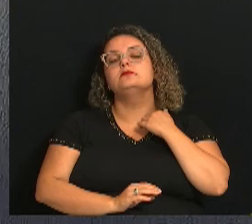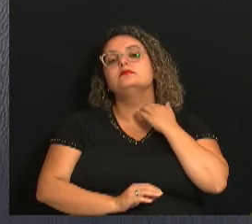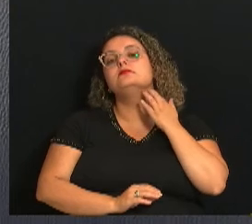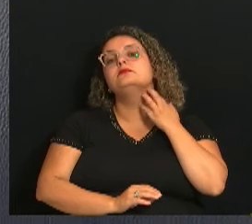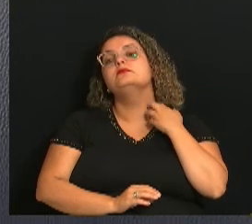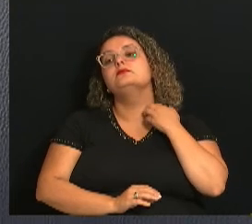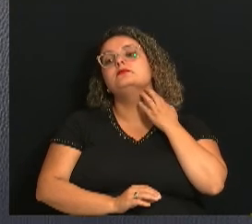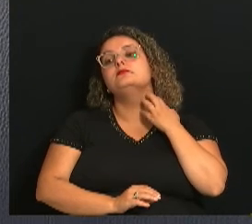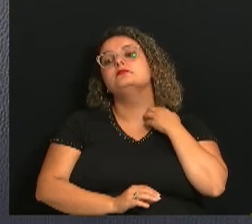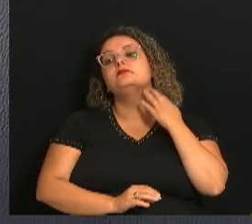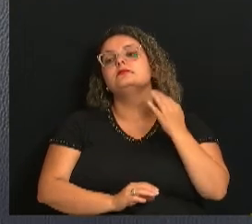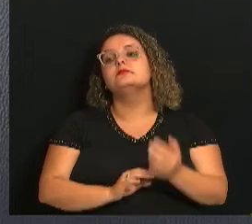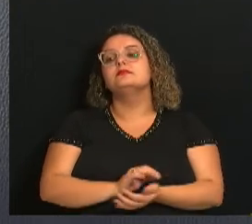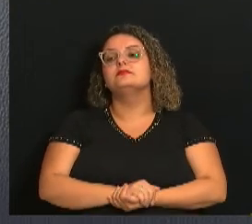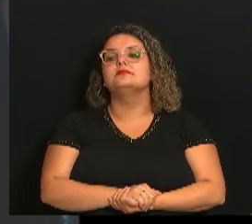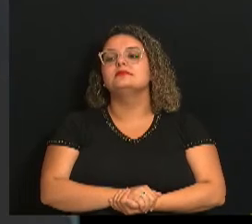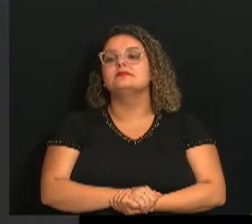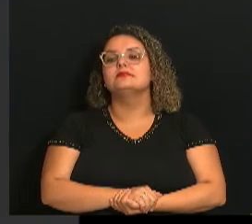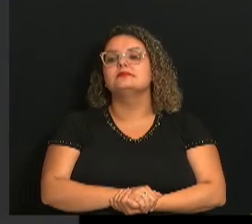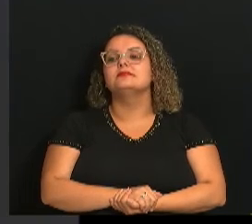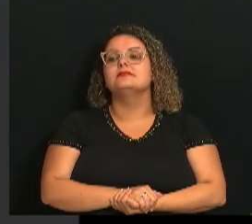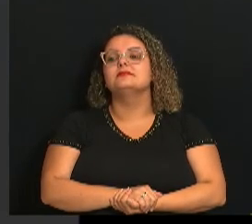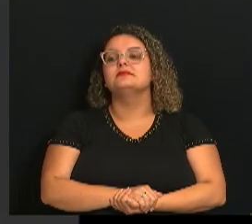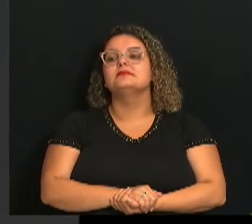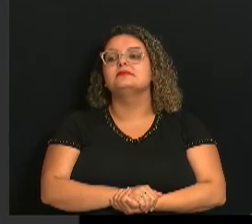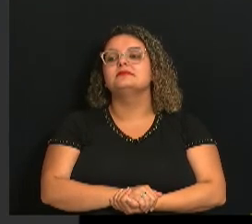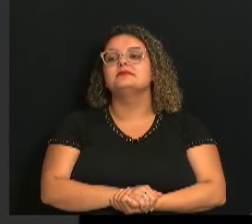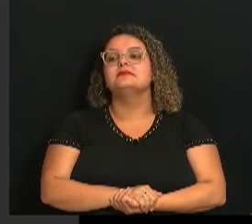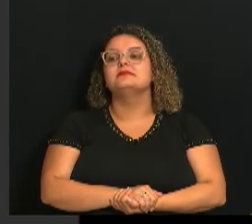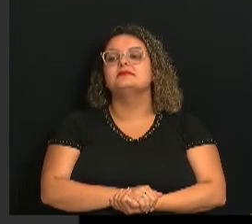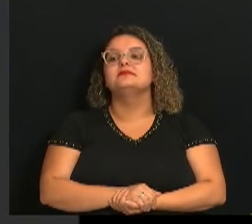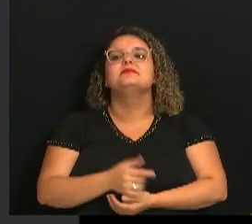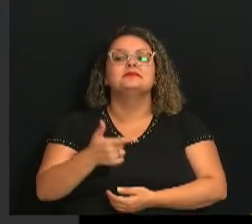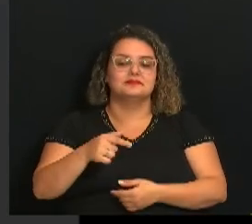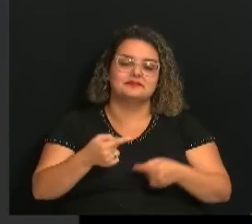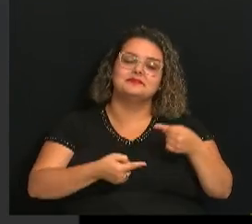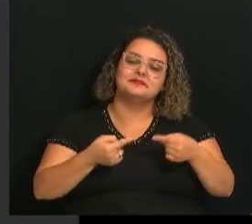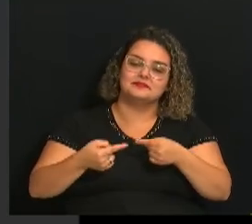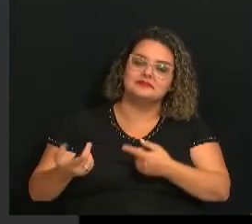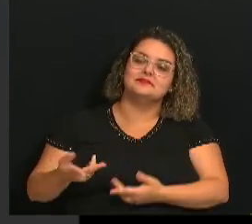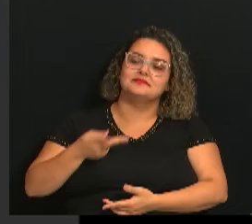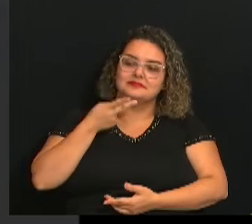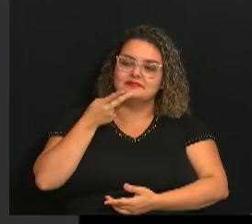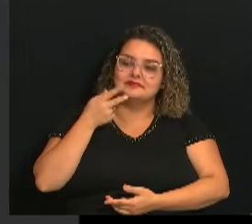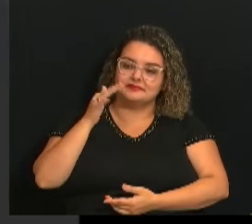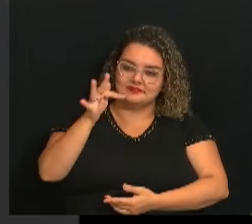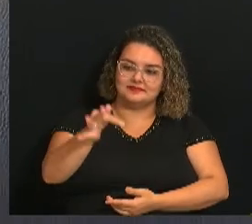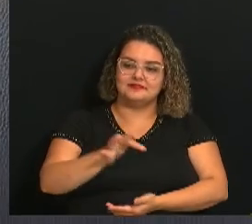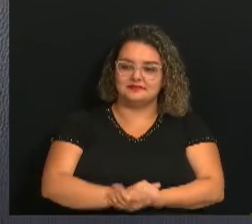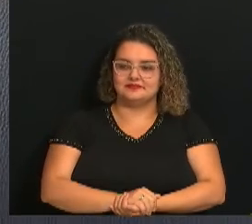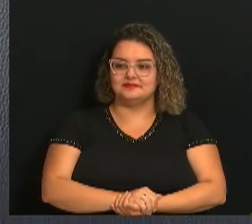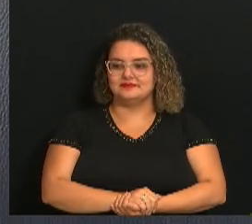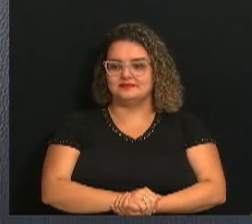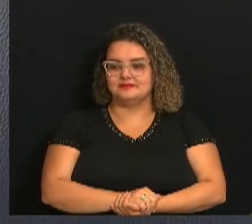É isso que eu deixaria aqui para a gente continuar falando no futuro.